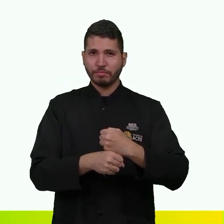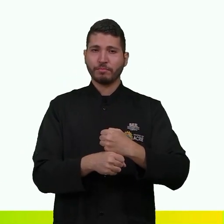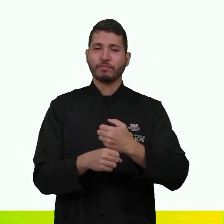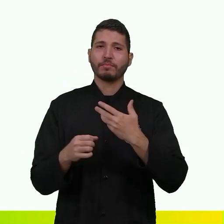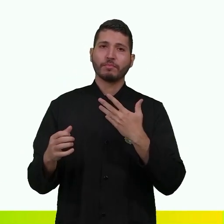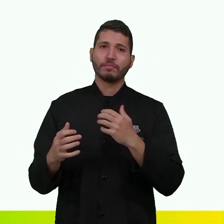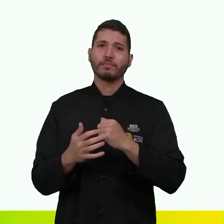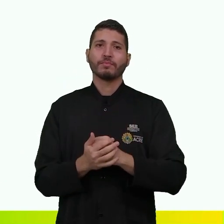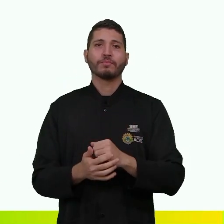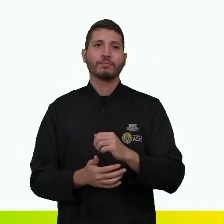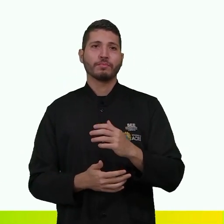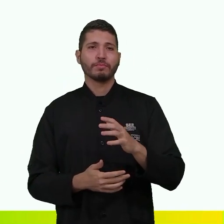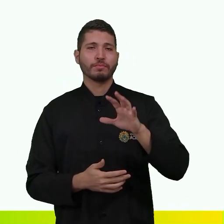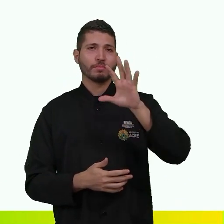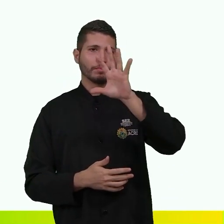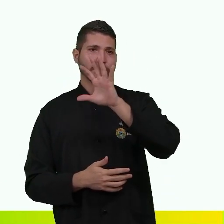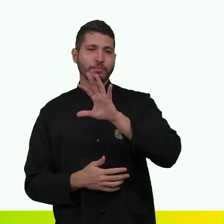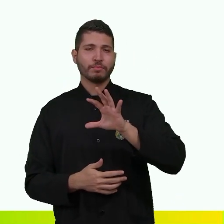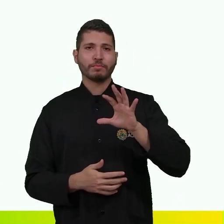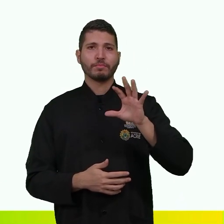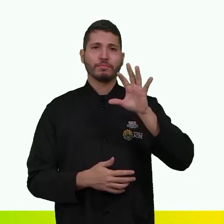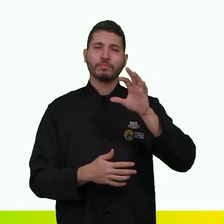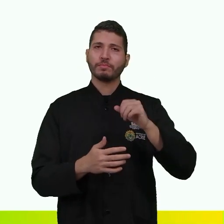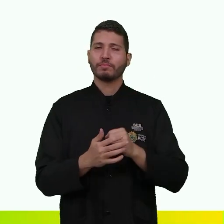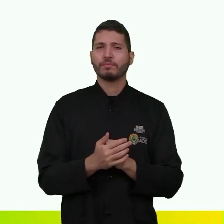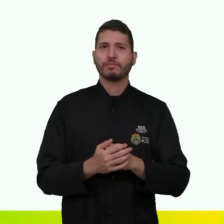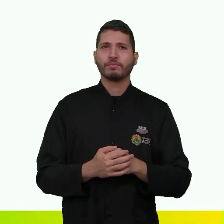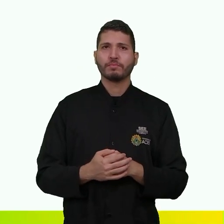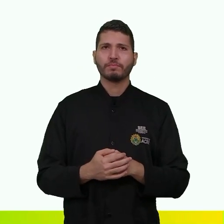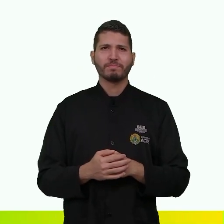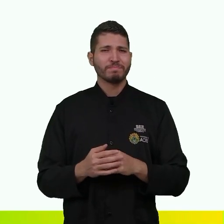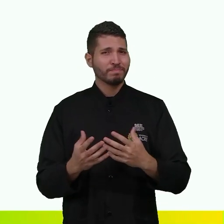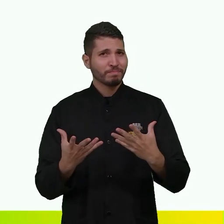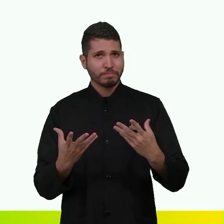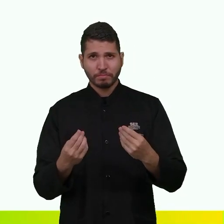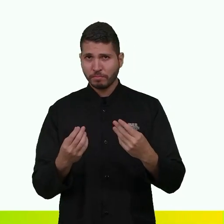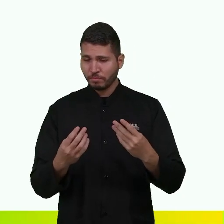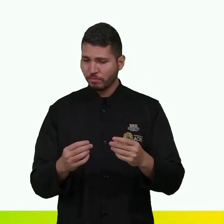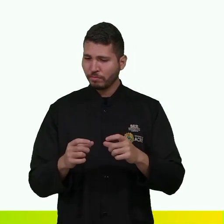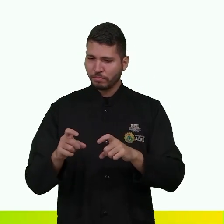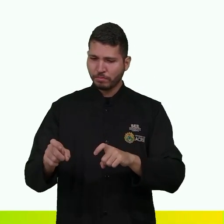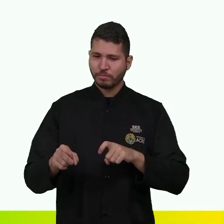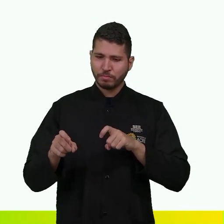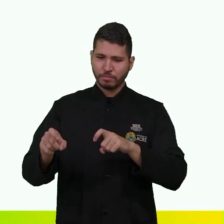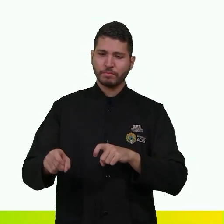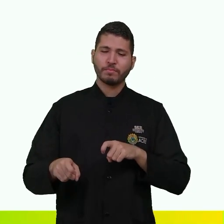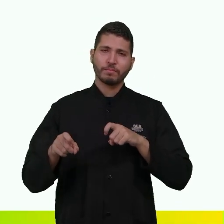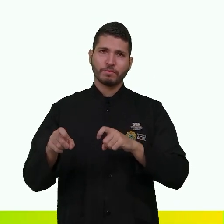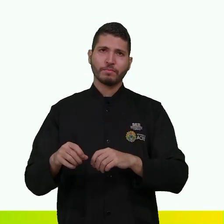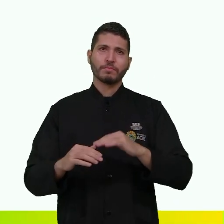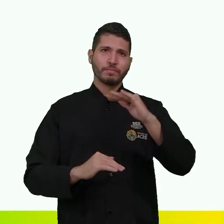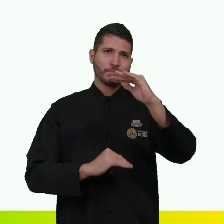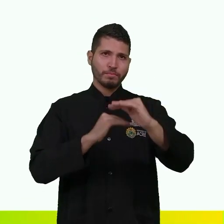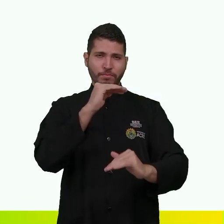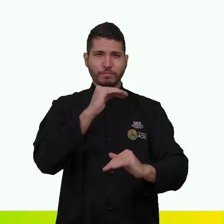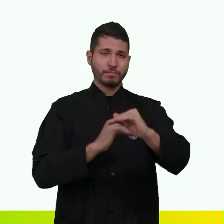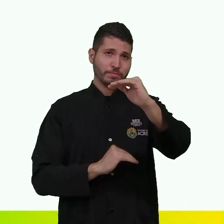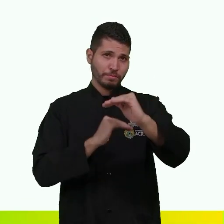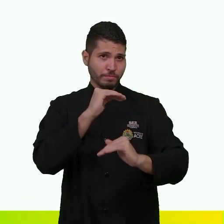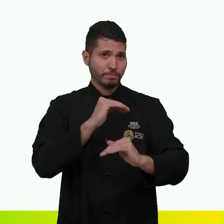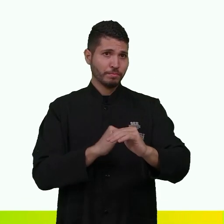revela concentração em regiões com histórico de exploração rural e desigualdade fundiária. Aliás, São